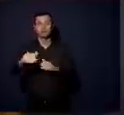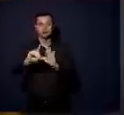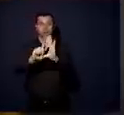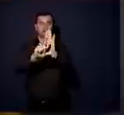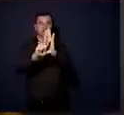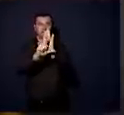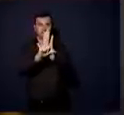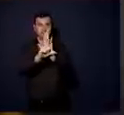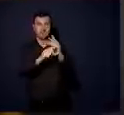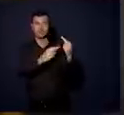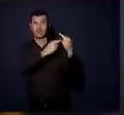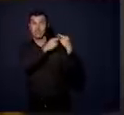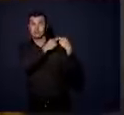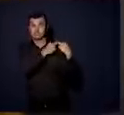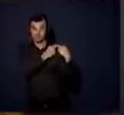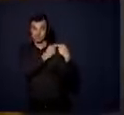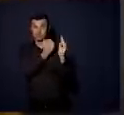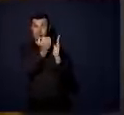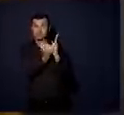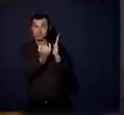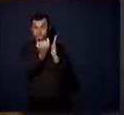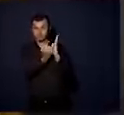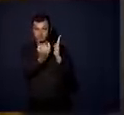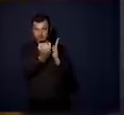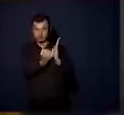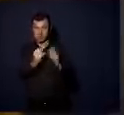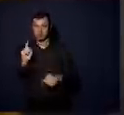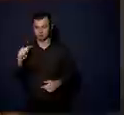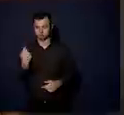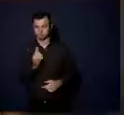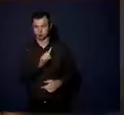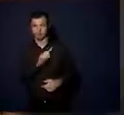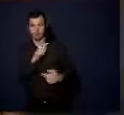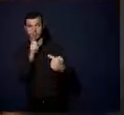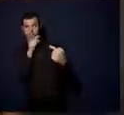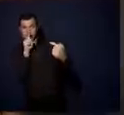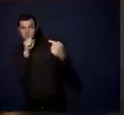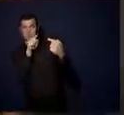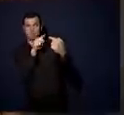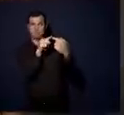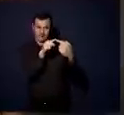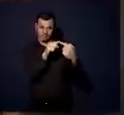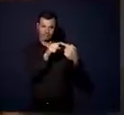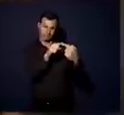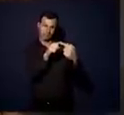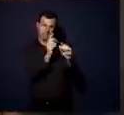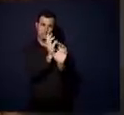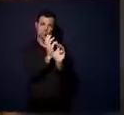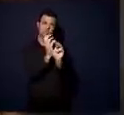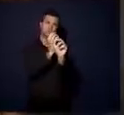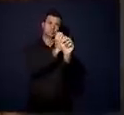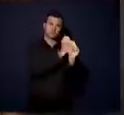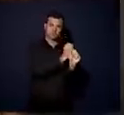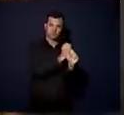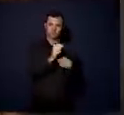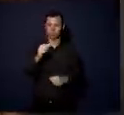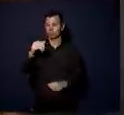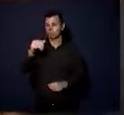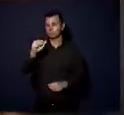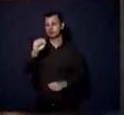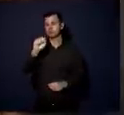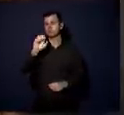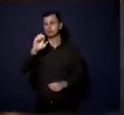lei de responsabilidade fiscal né a nossa meta de que é o Né inclusive é um número aí que o Mansueto